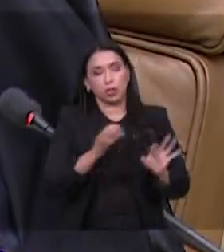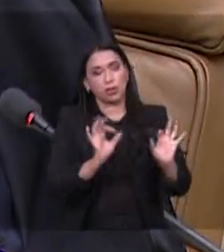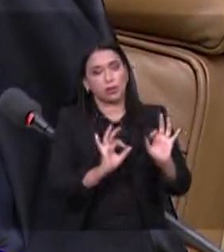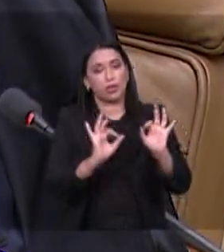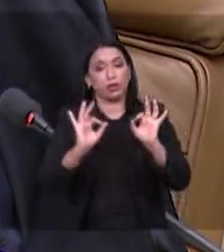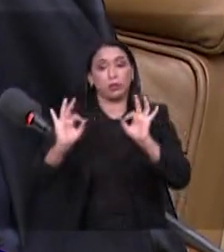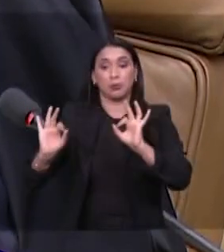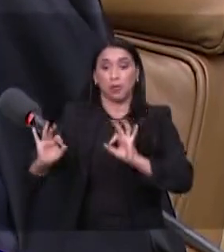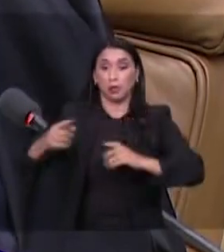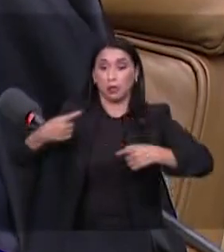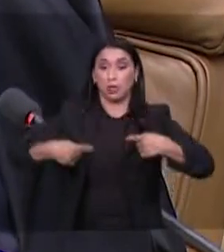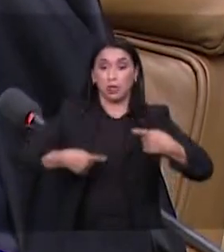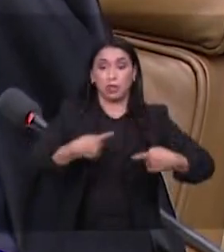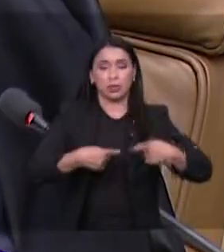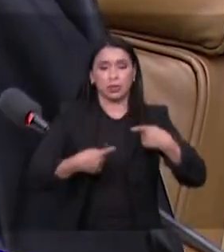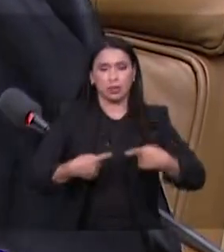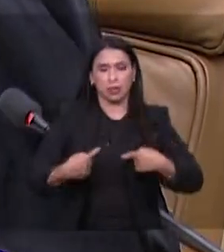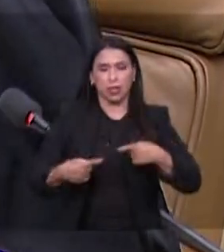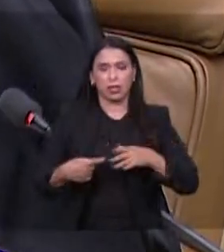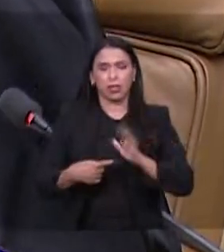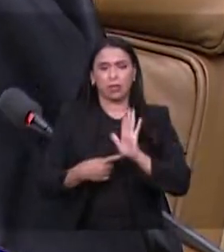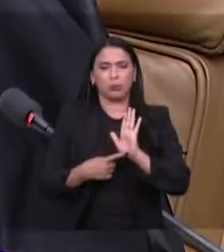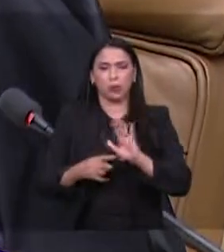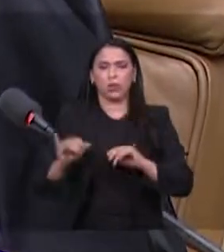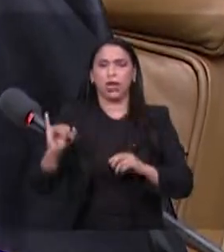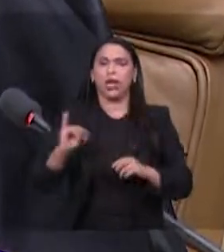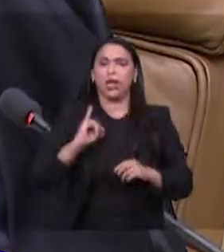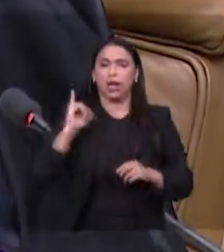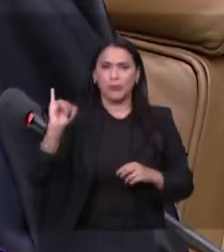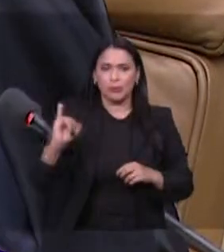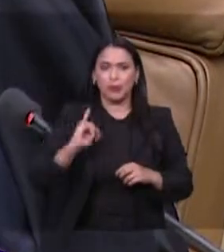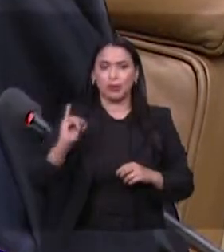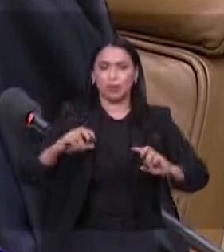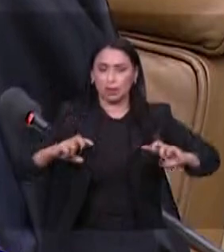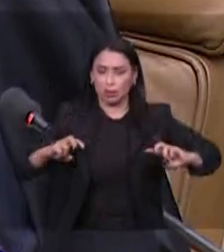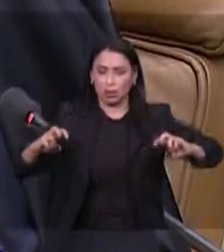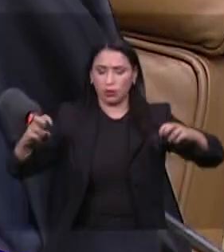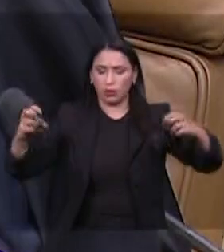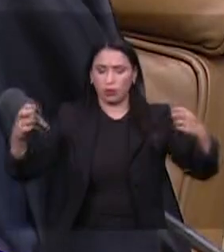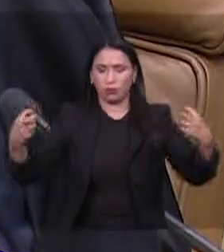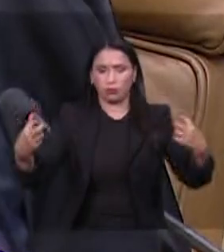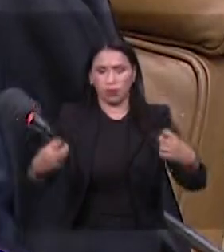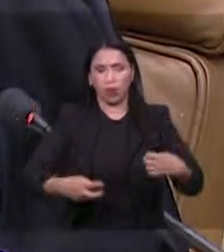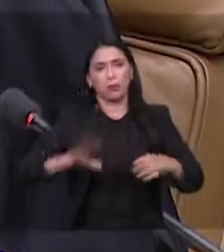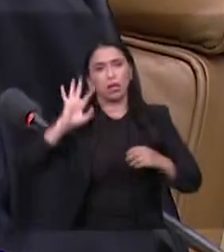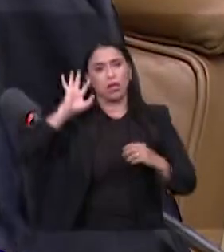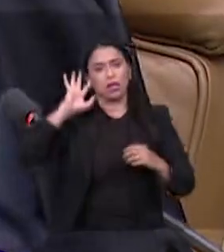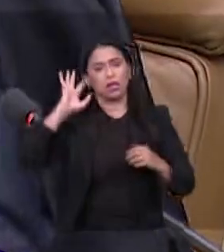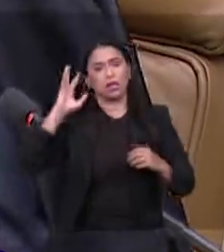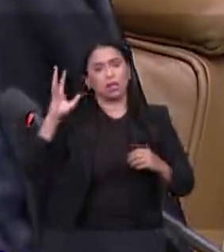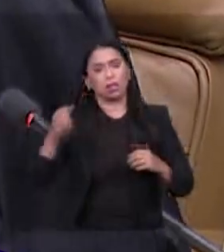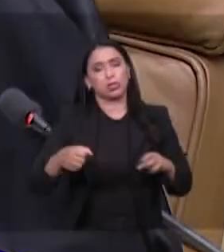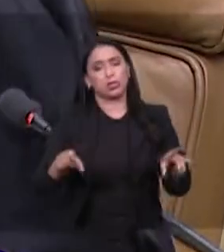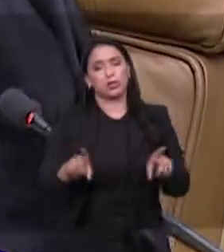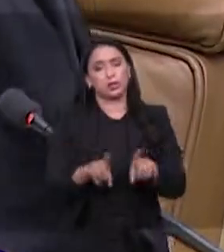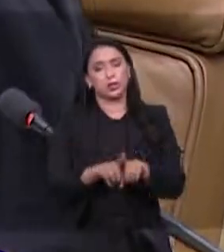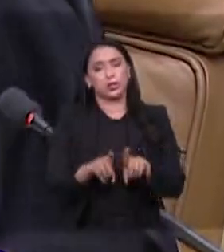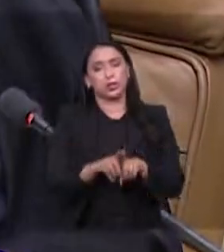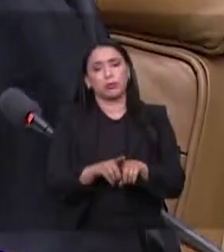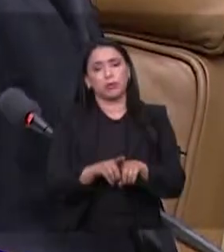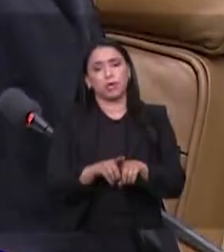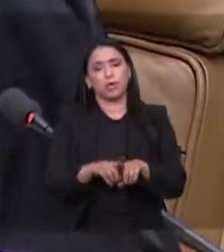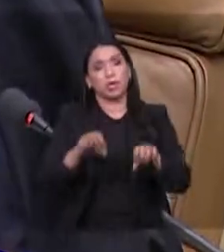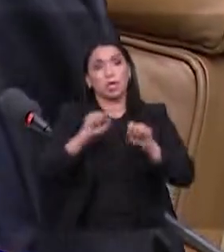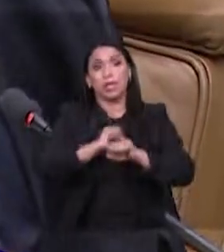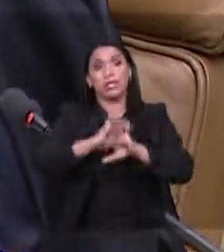debate riquíssimo, que evidencia a importância do colegiado, da Constituição Conjunta, e também projeta a luz